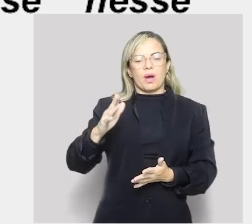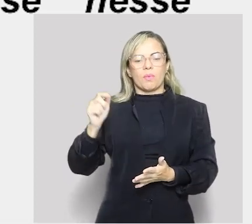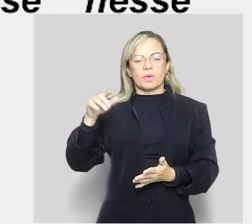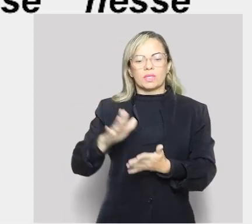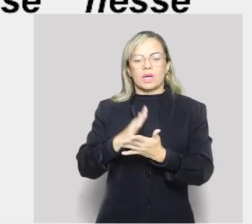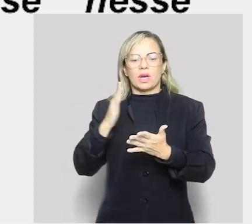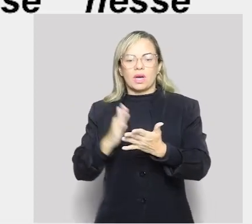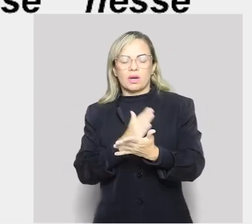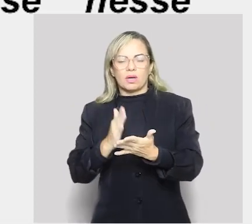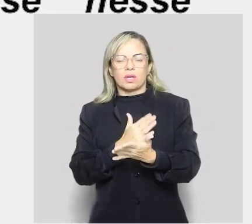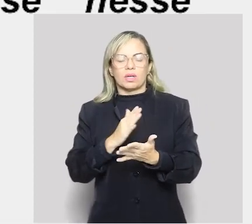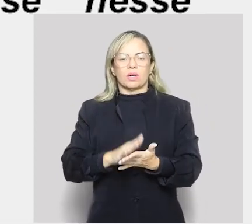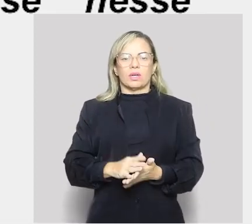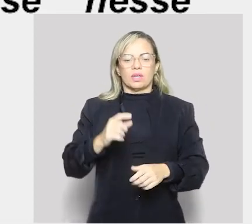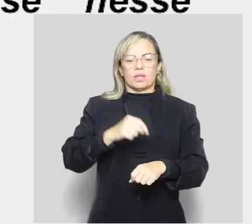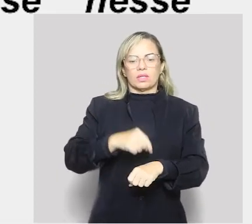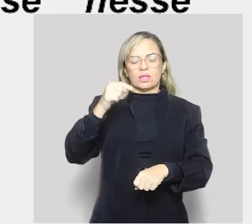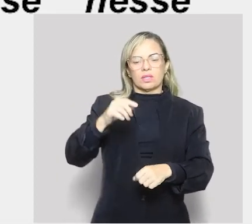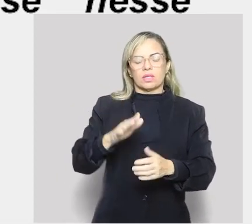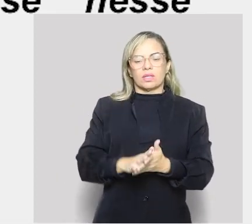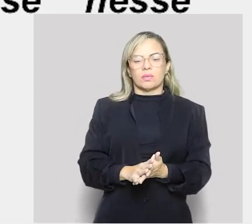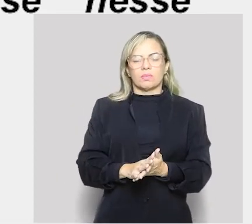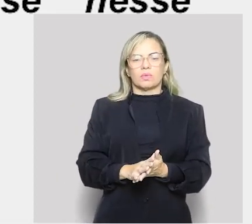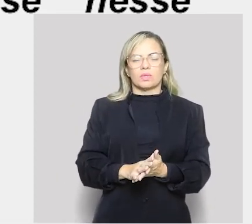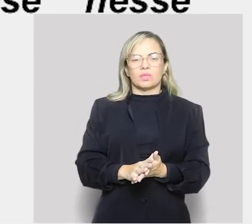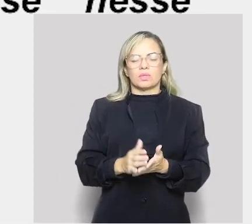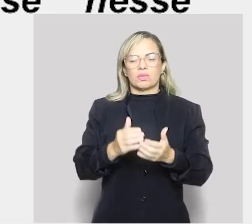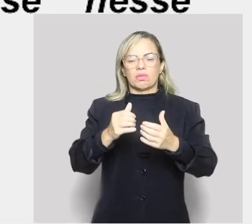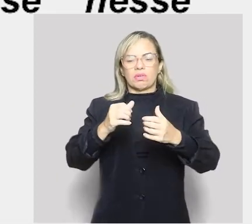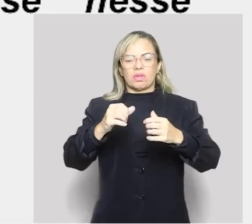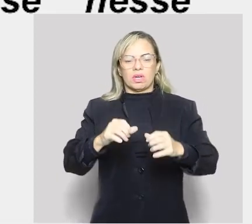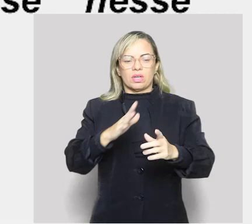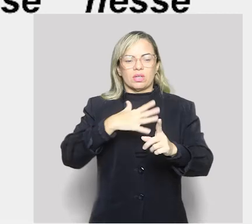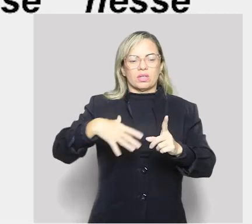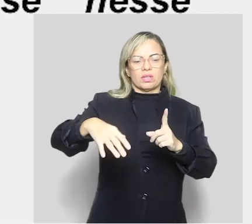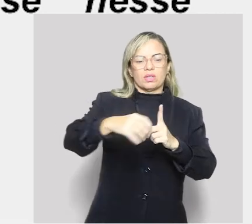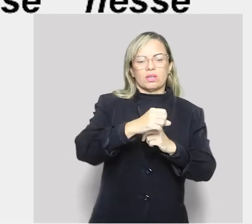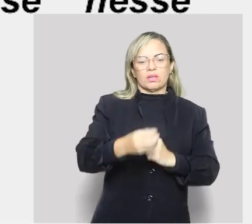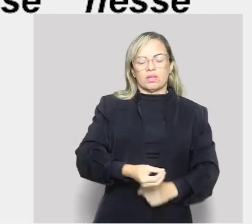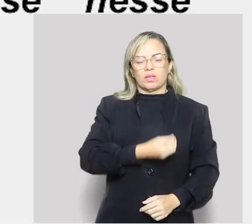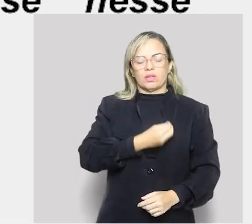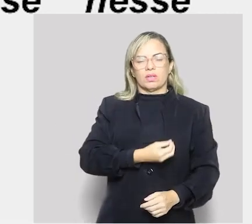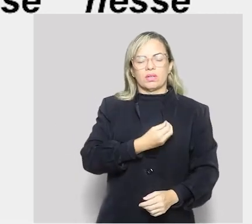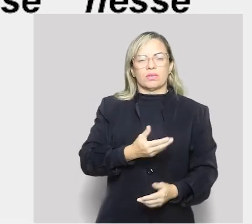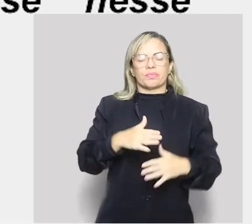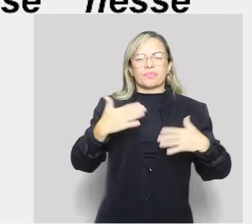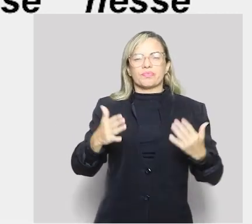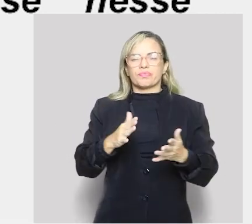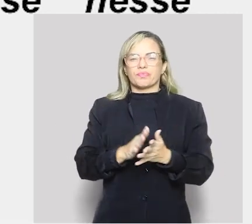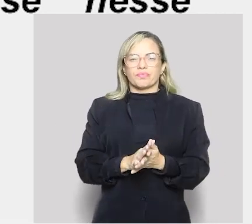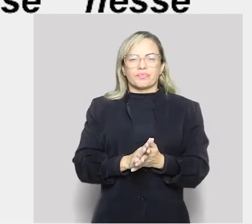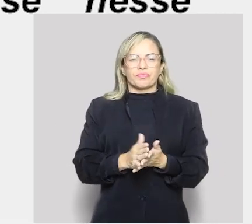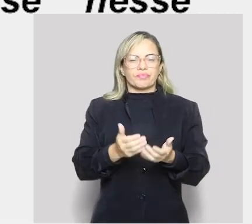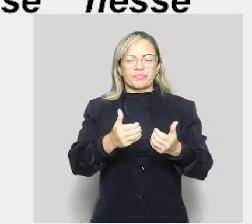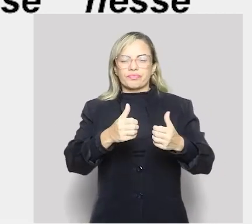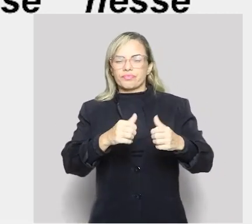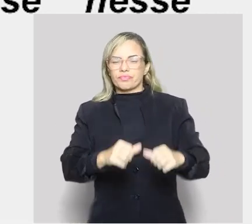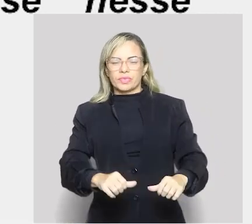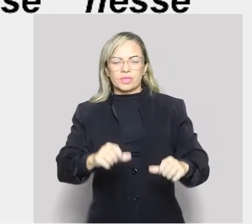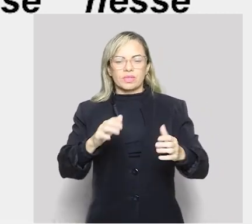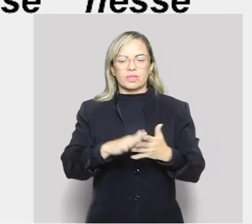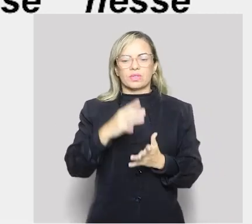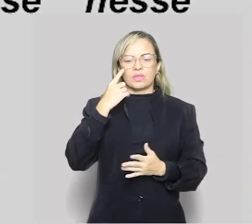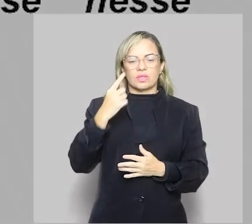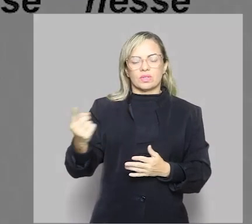uma era de liquidez. O que é isso daqui? Quando a frase do filósofo e sociólogo, né, polonês